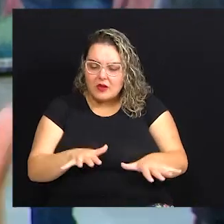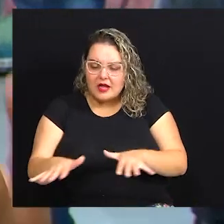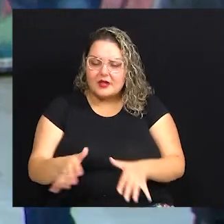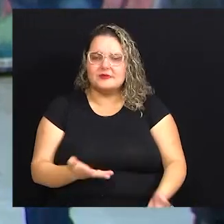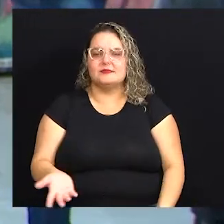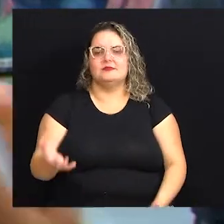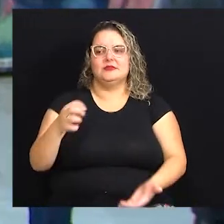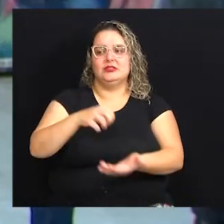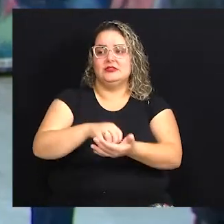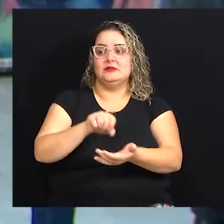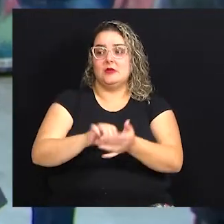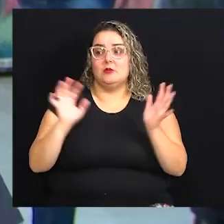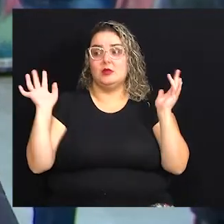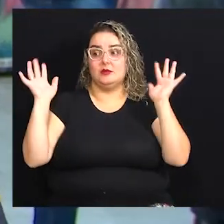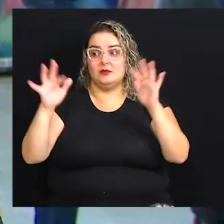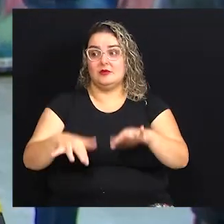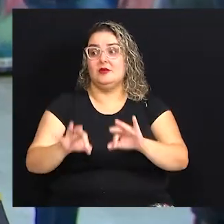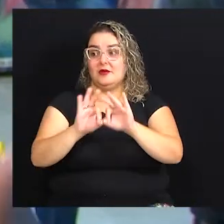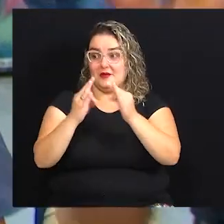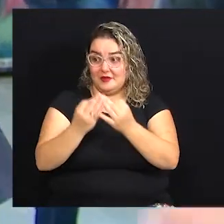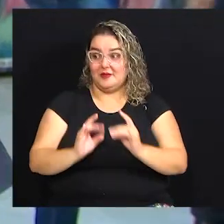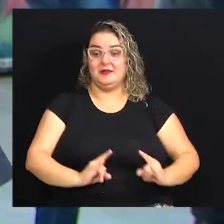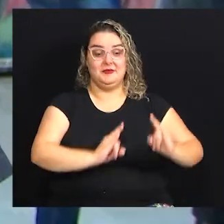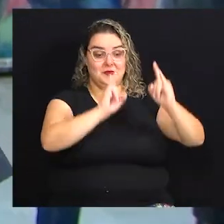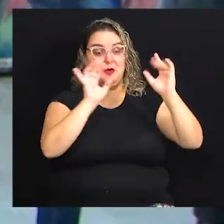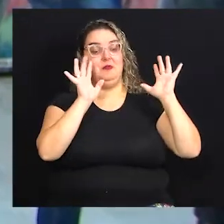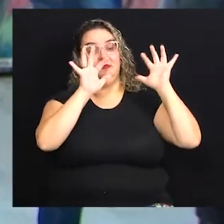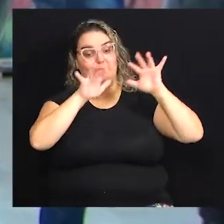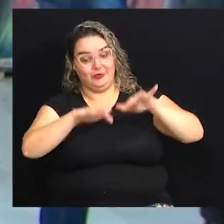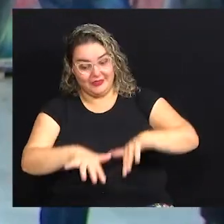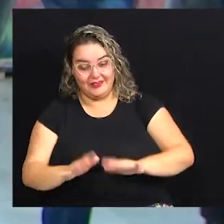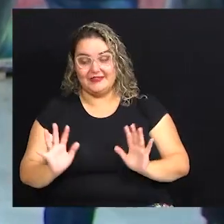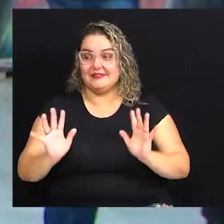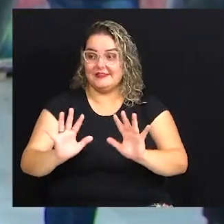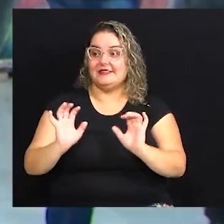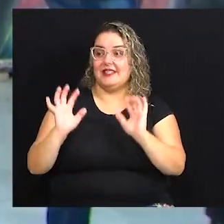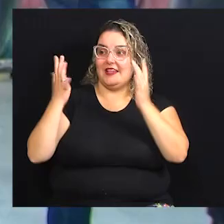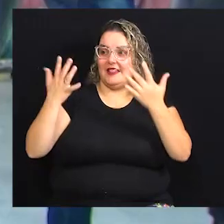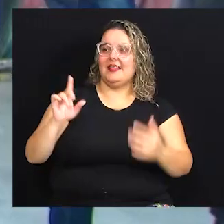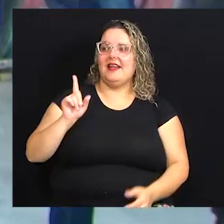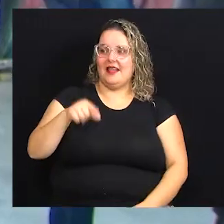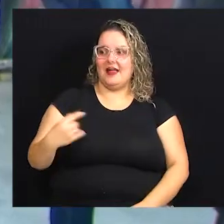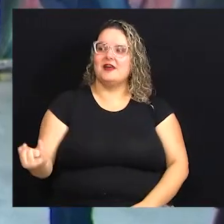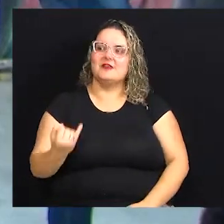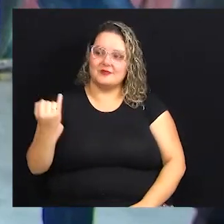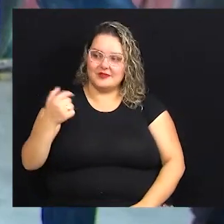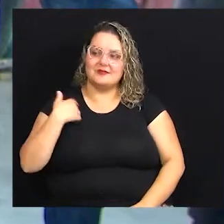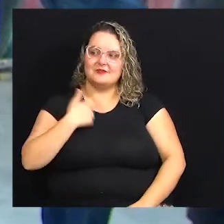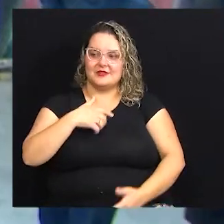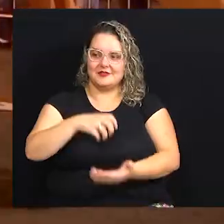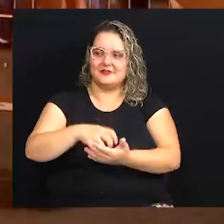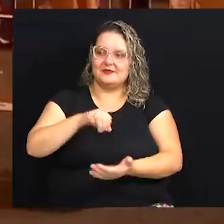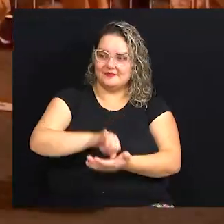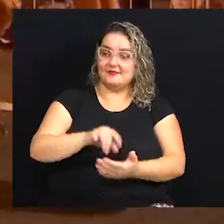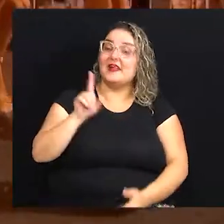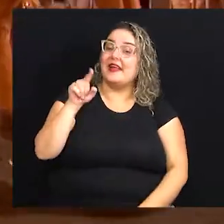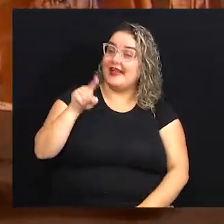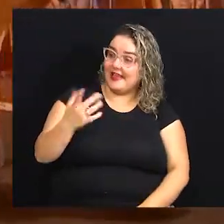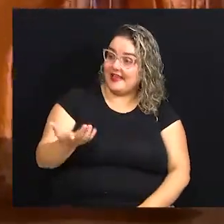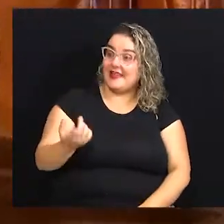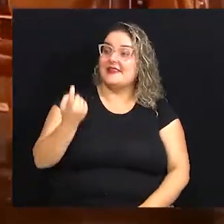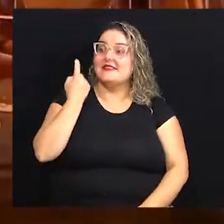as pessoas começarem a vir para o centro, as famílias dos prédios descerem para festejar, então isso é muito importante para o nosso centro.